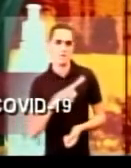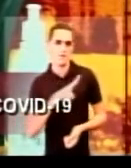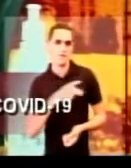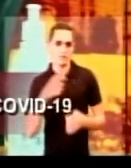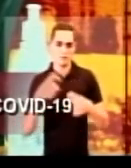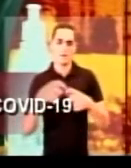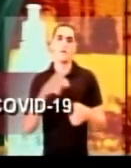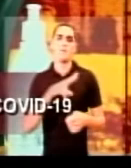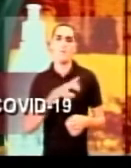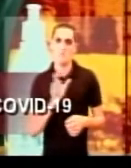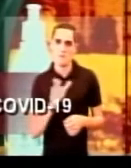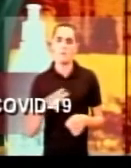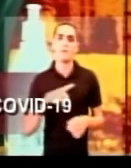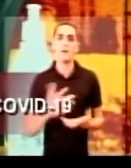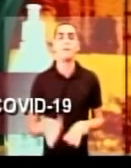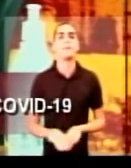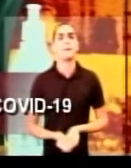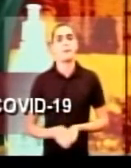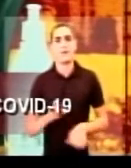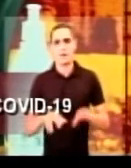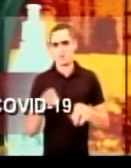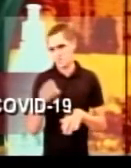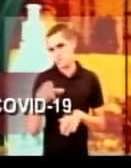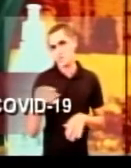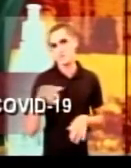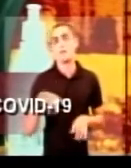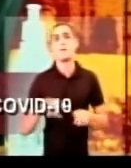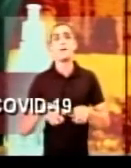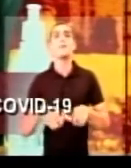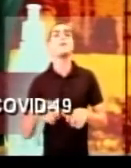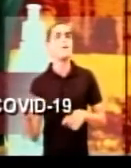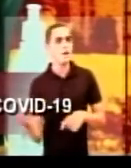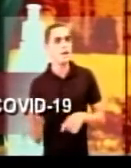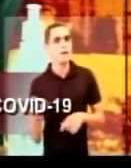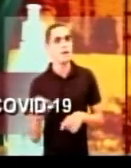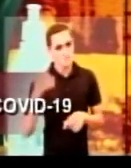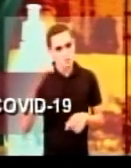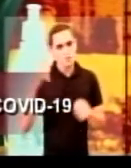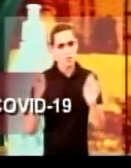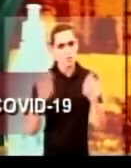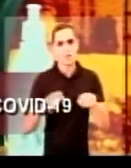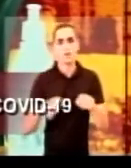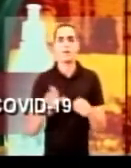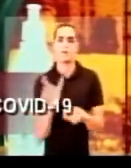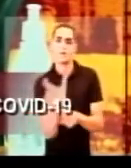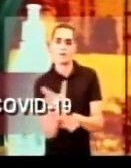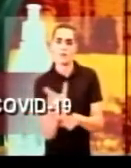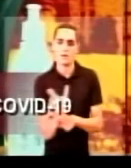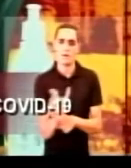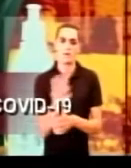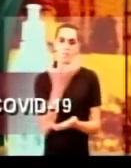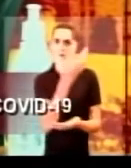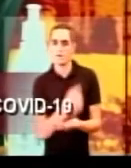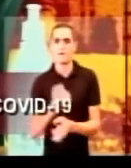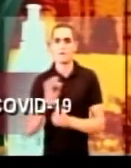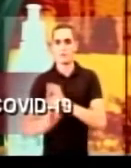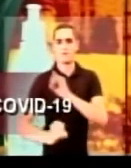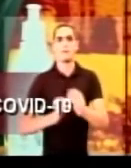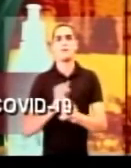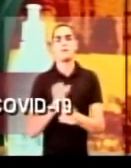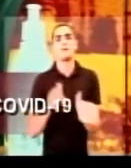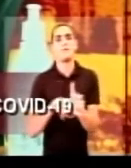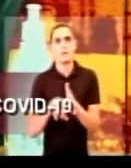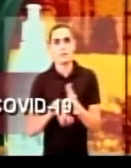desse aplicativo é possível baixar o seu cartão nacional de saúde. Outra questão muito importante numa campanha dessa